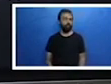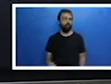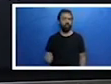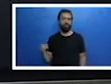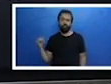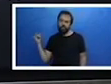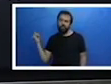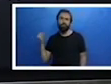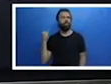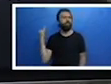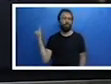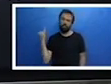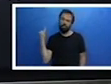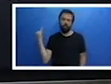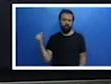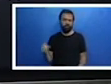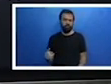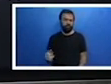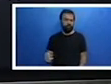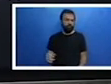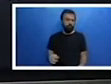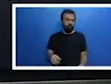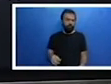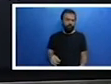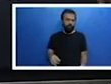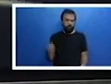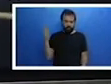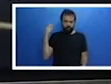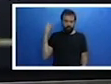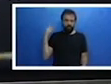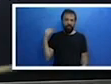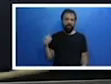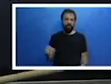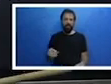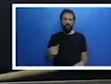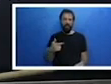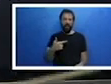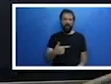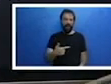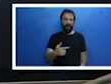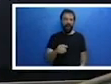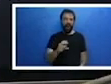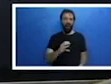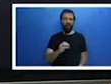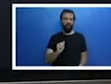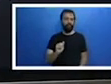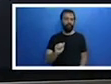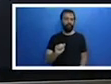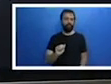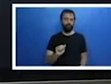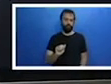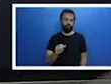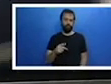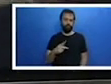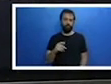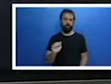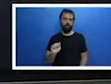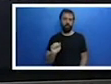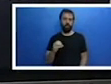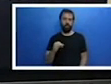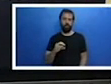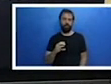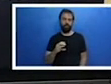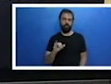são essenciais. Então, aprendemos que, nas aulas anteriores, nós temos 7 capacidades físicas. Quais são elas? Vamos relembrar um pouquinho.